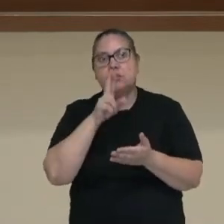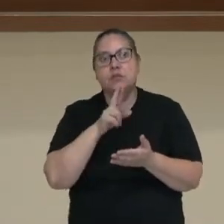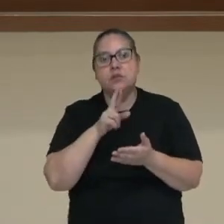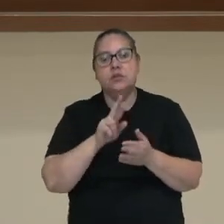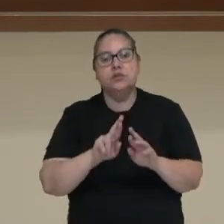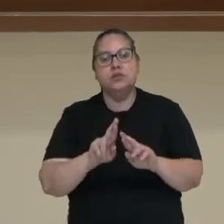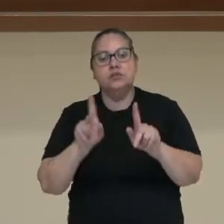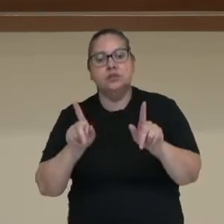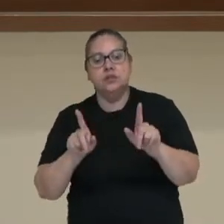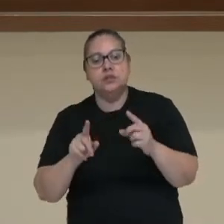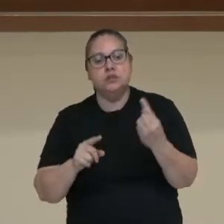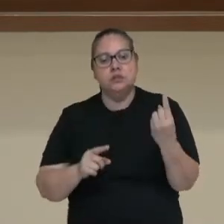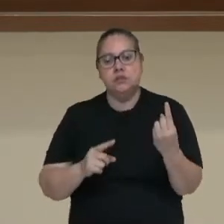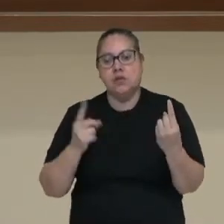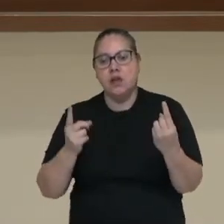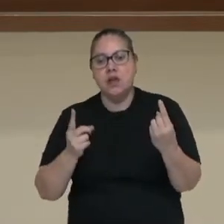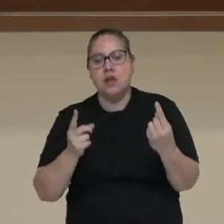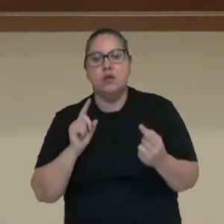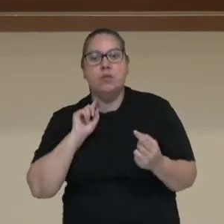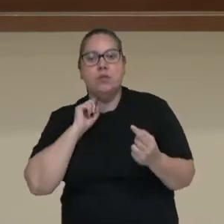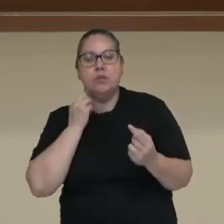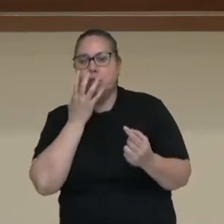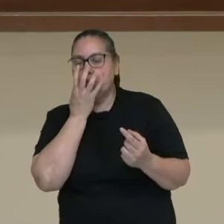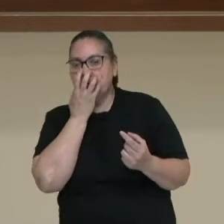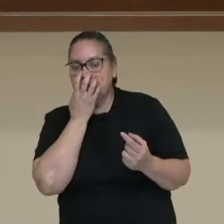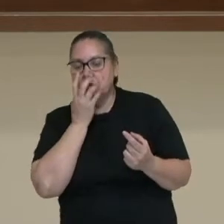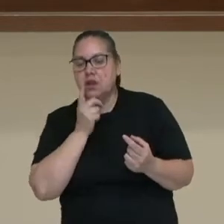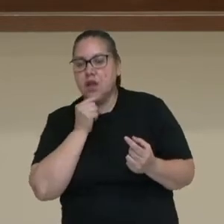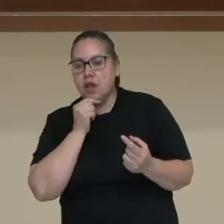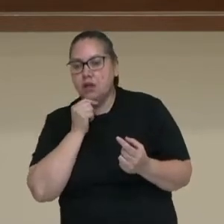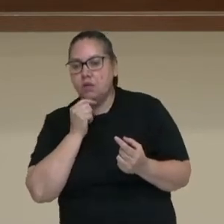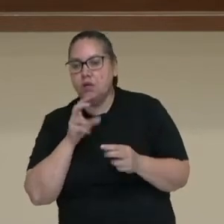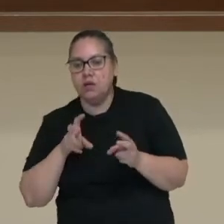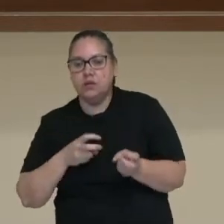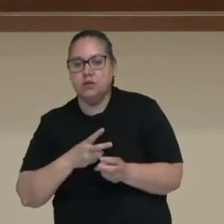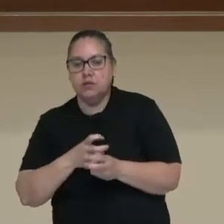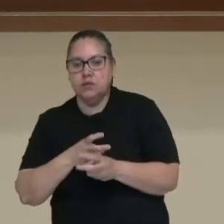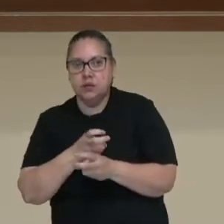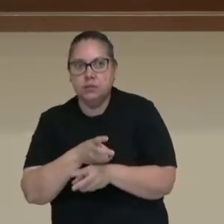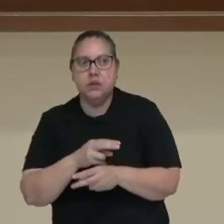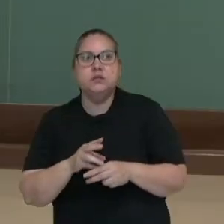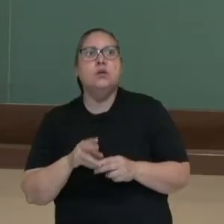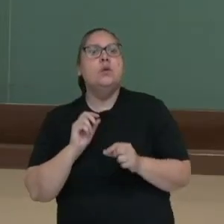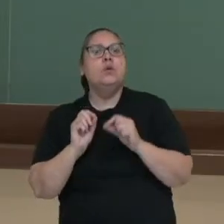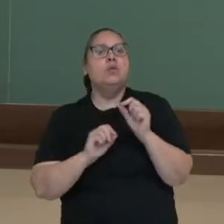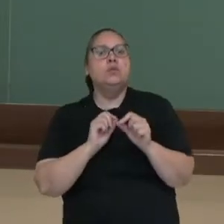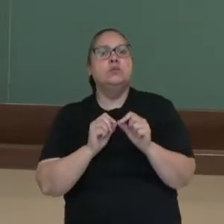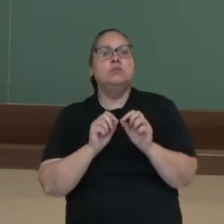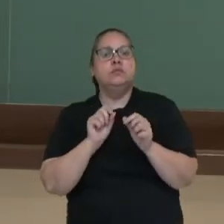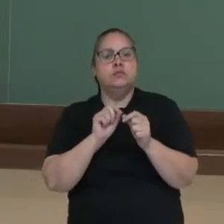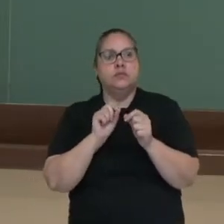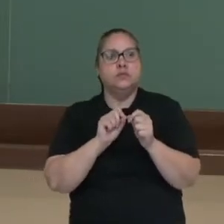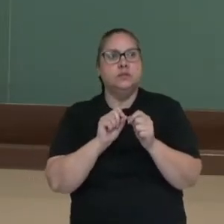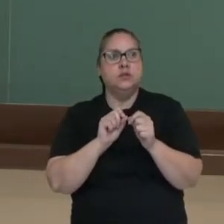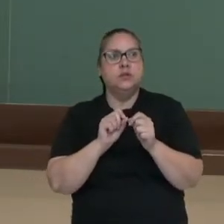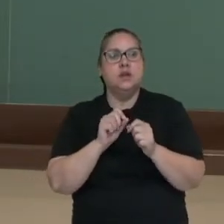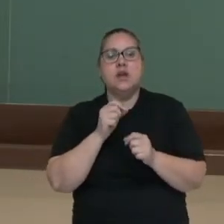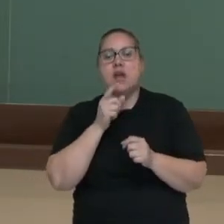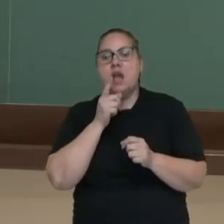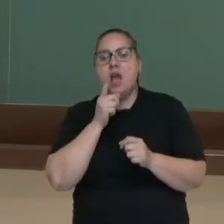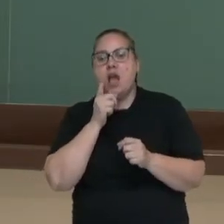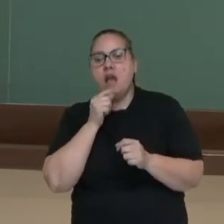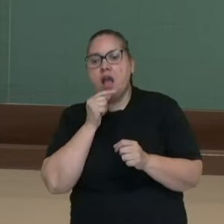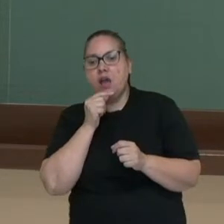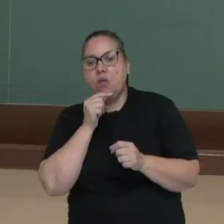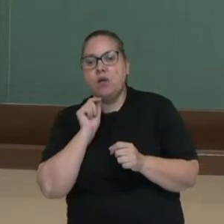a diferença entre água poluída e água contaminada. Vamos ver juntos, então, como isso poderia ser feito. Água